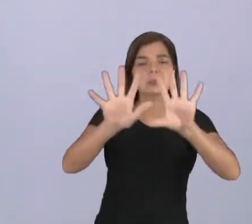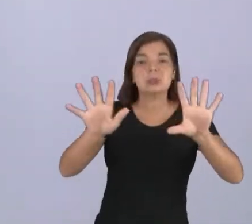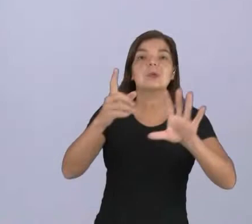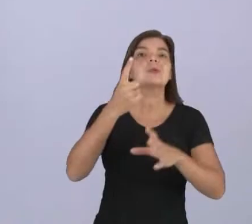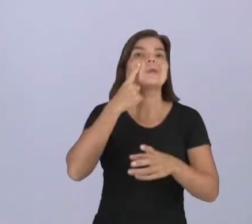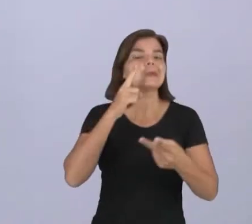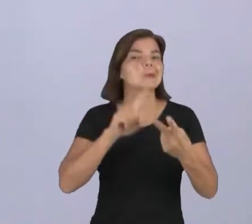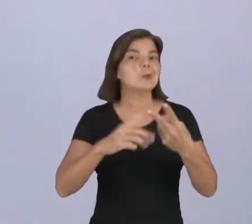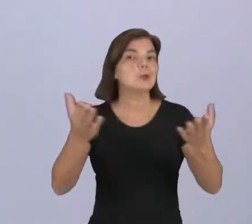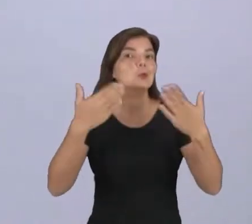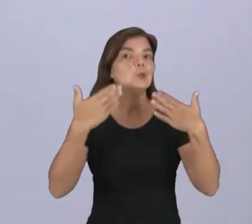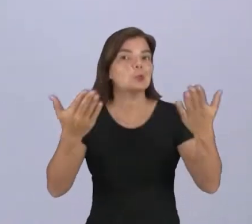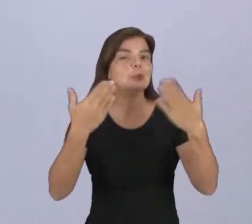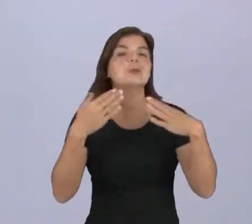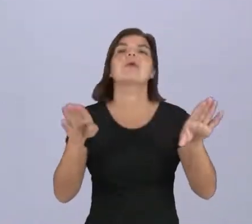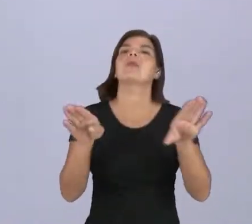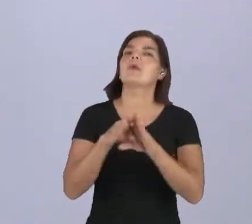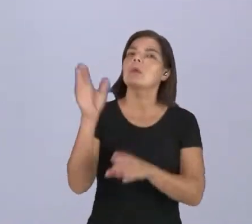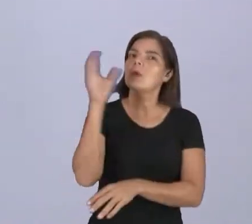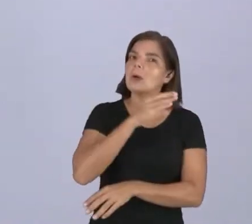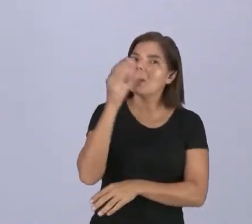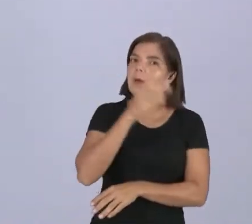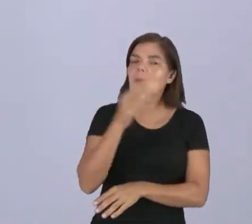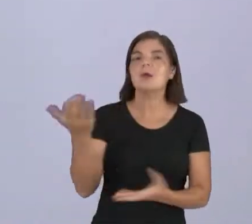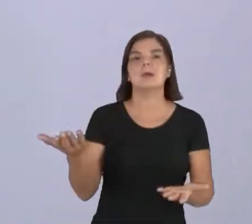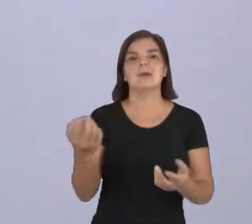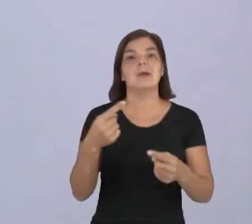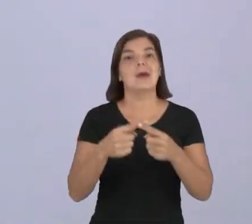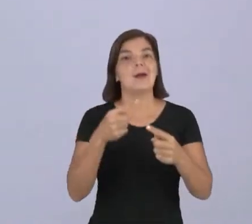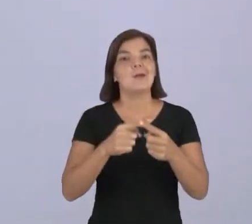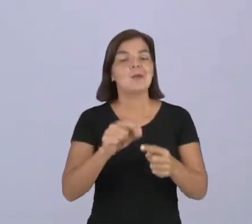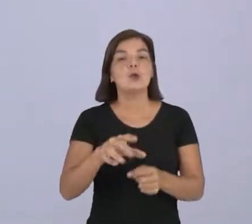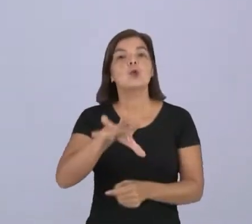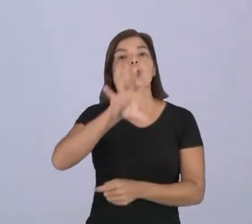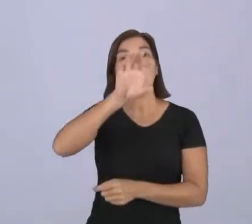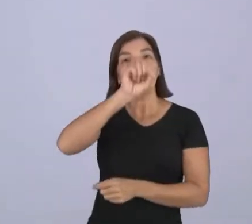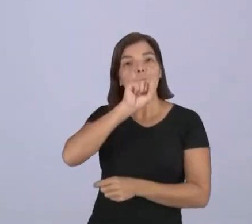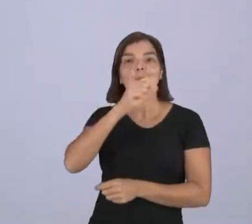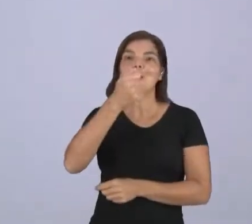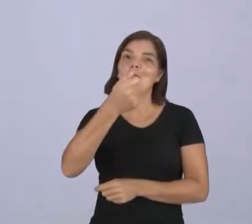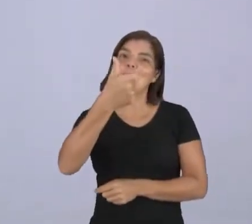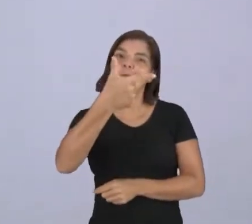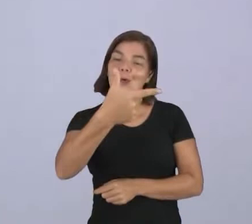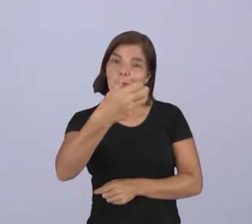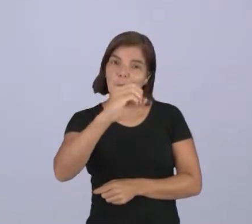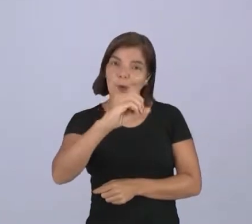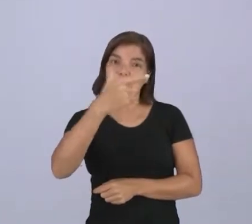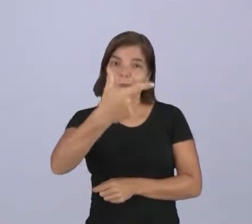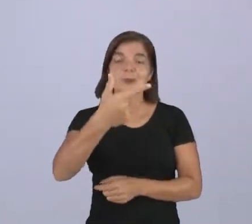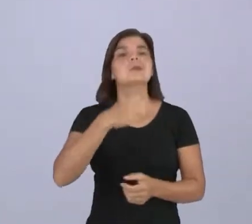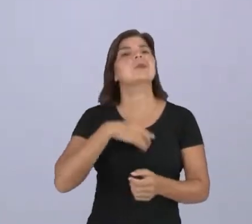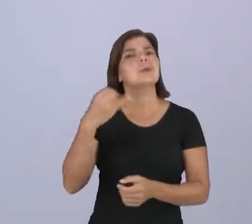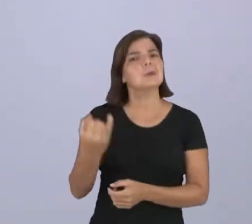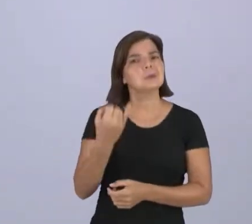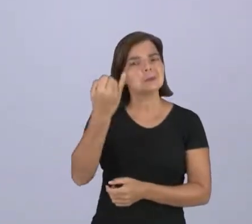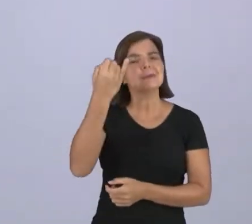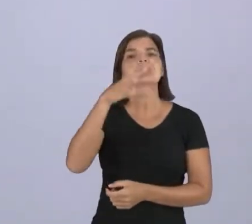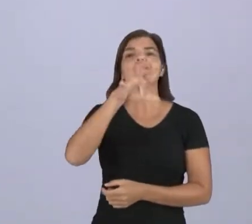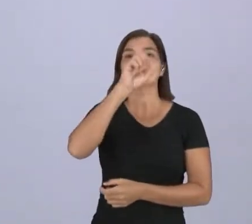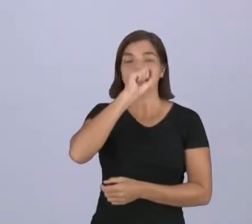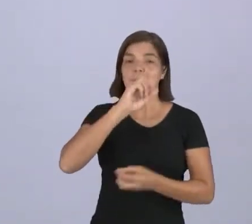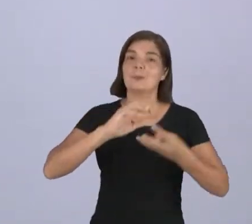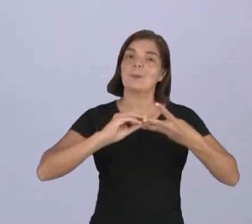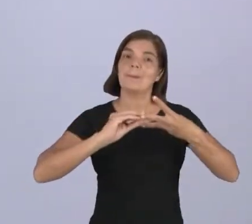Quando a gente tem o calor também acelera esse processo. E aí vem o oxigênio, que também é importante para acontecer o processo de